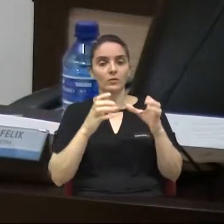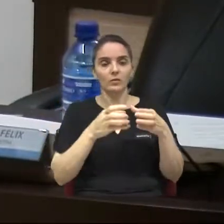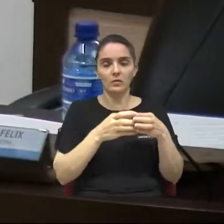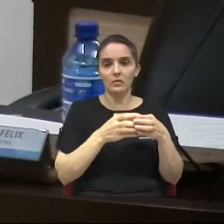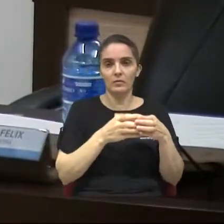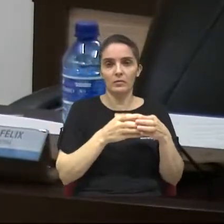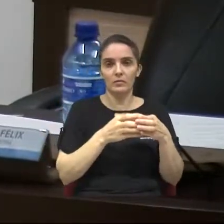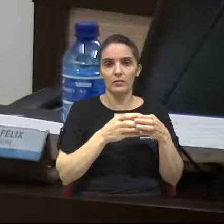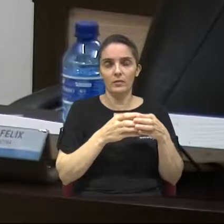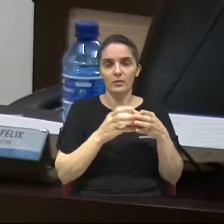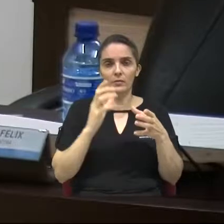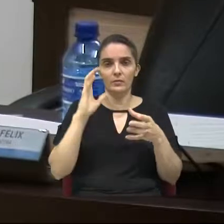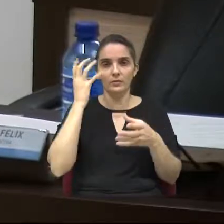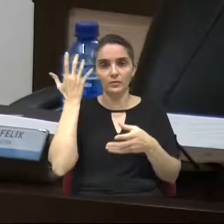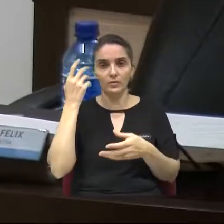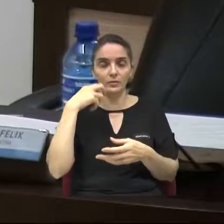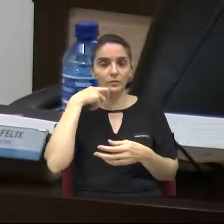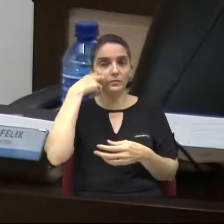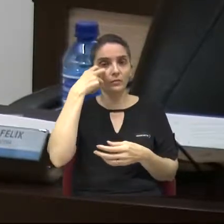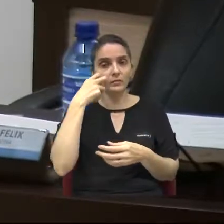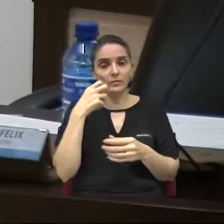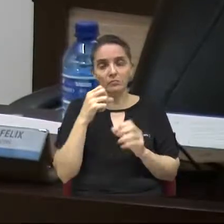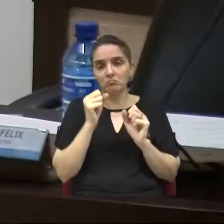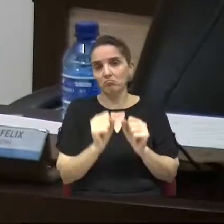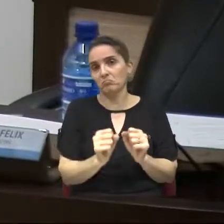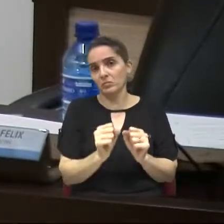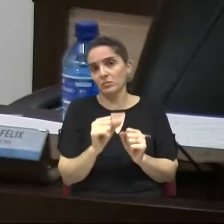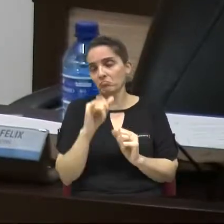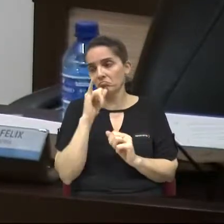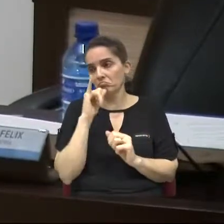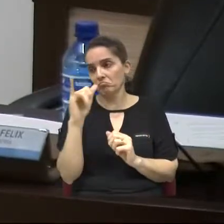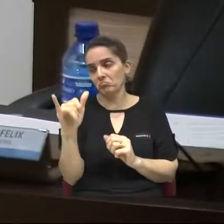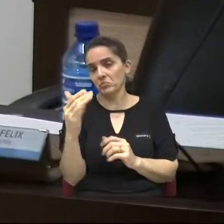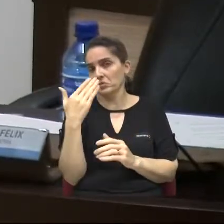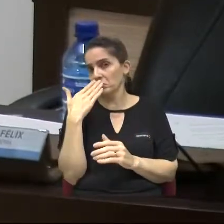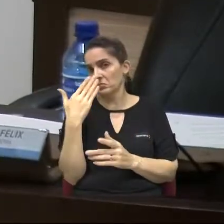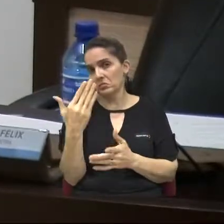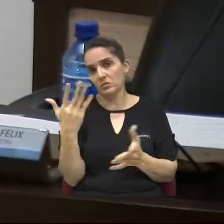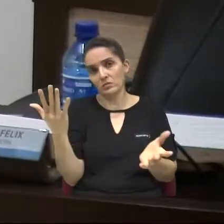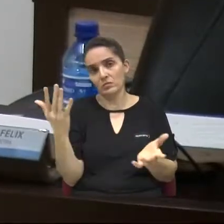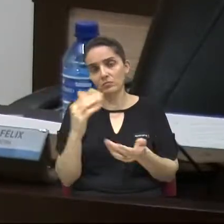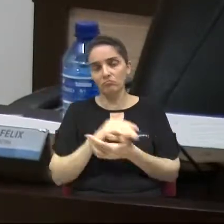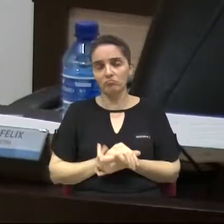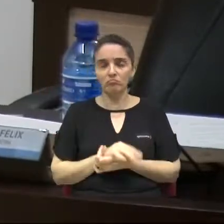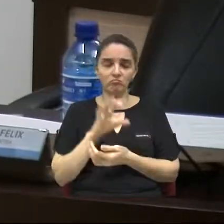ou constrangedora, pode lá ter apresentado esse pedido e essa denúncia.